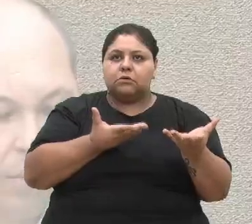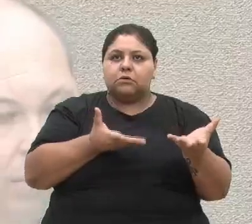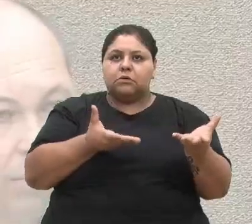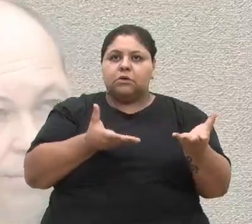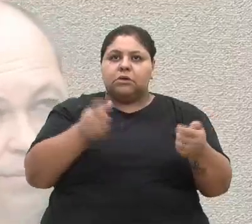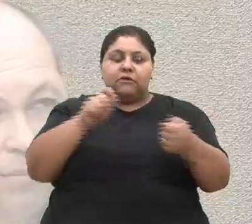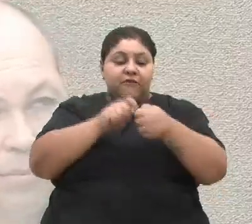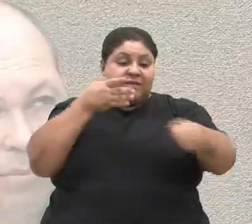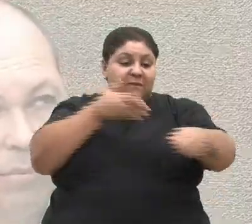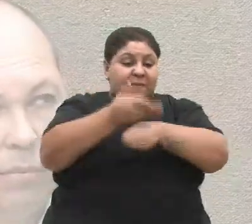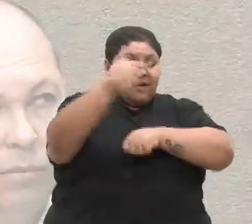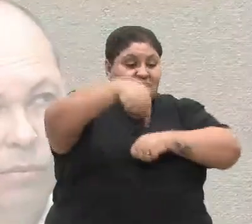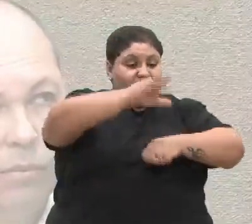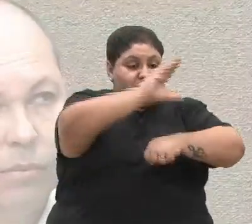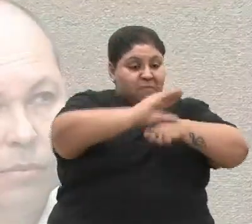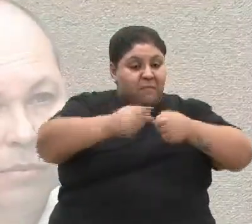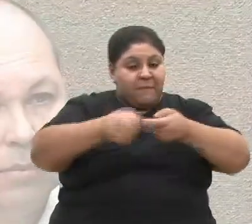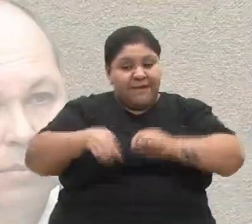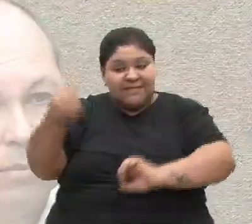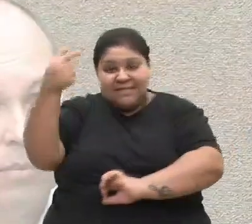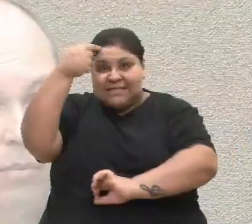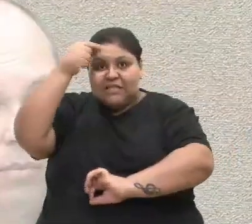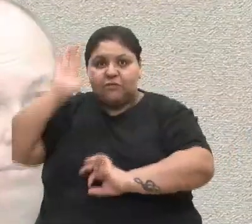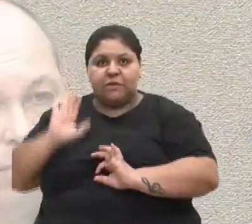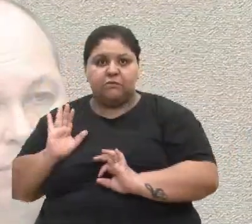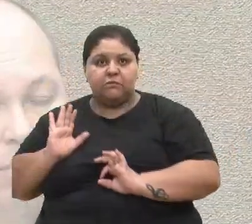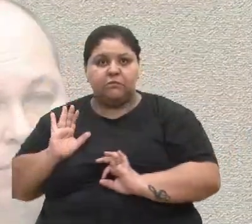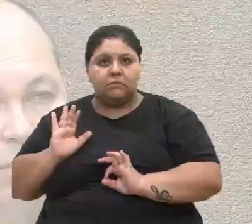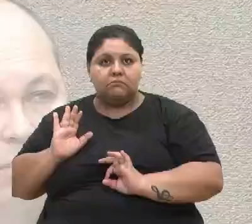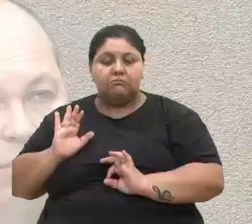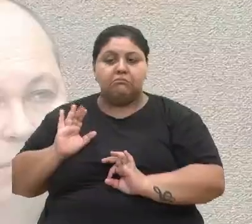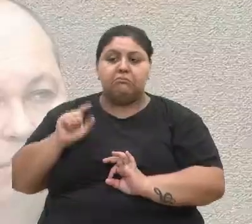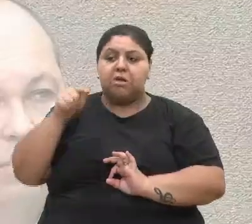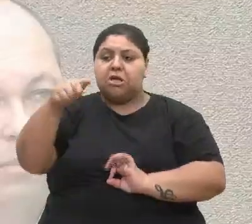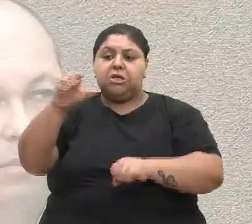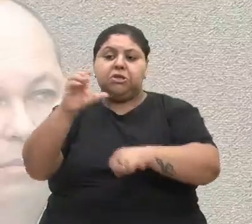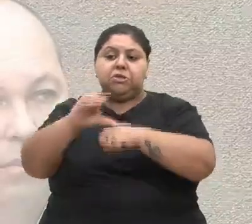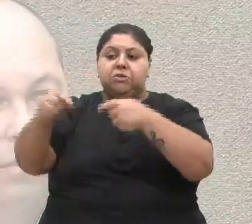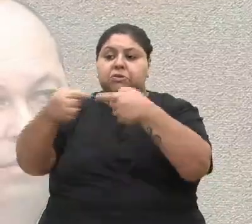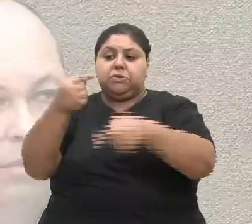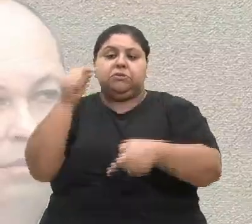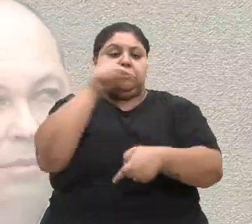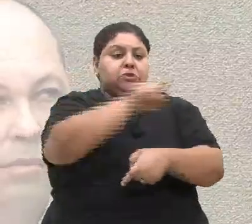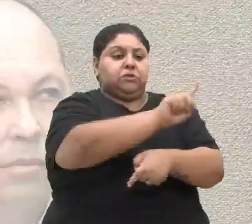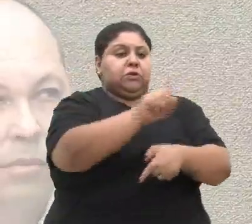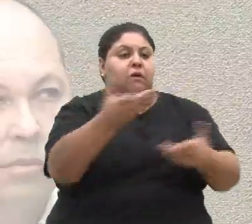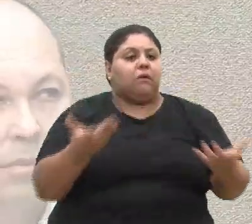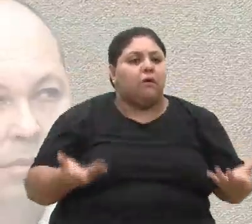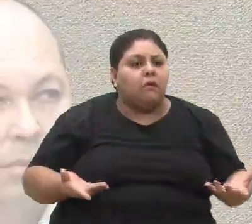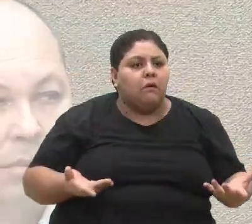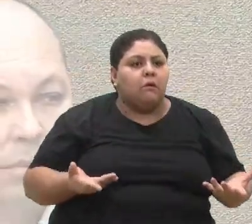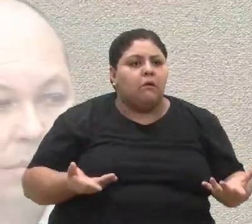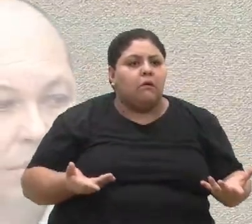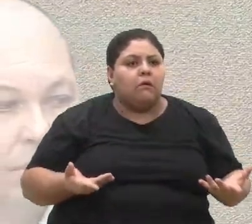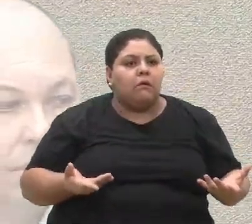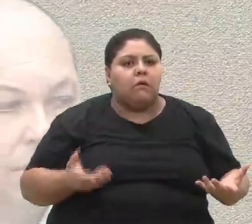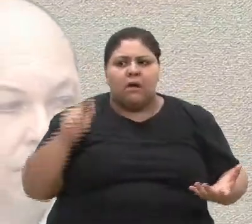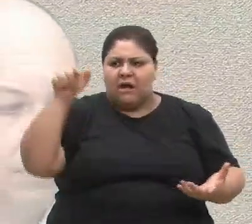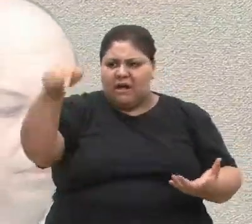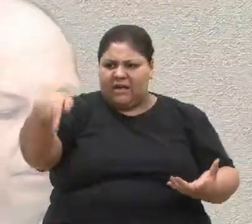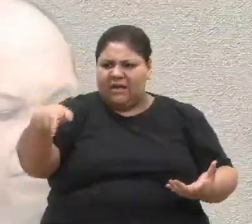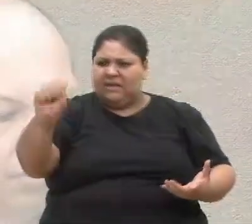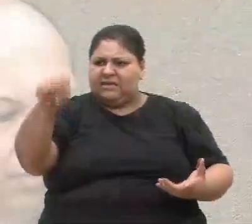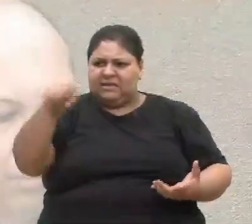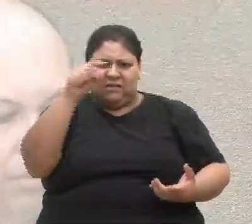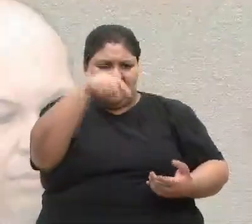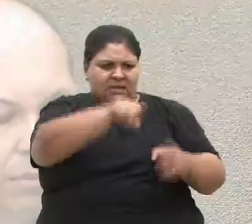Constituição, mas por entendimento vosso. Ah, isso é inconstitucional, aquilo não é. Só que num lugar é, no outro é, né? Numa cidade